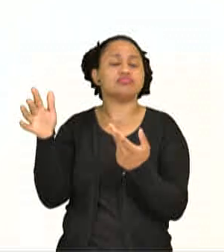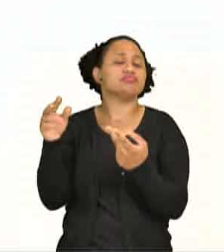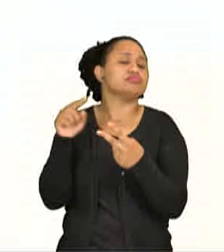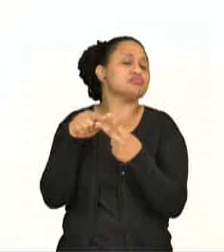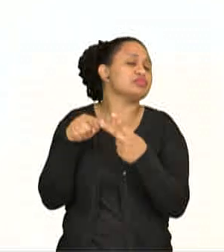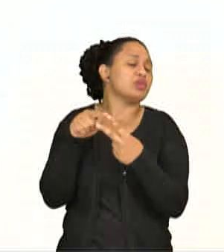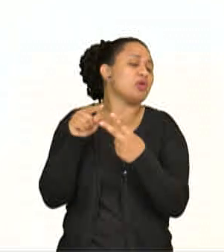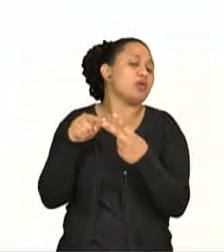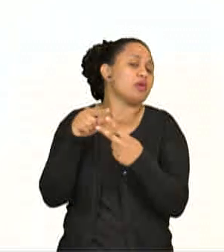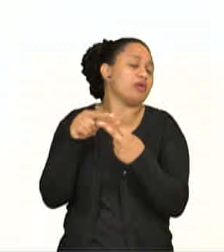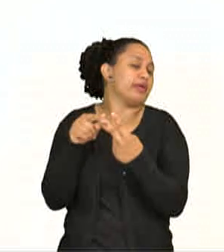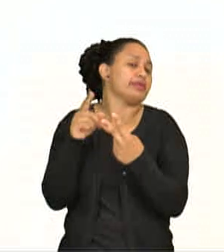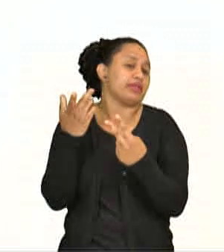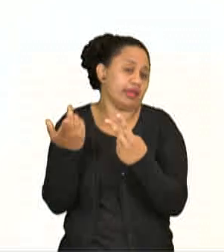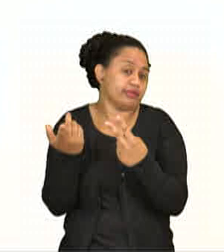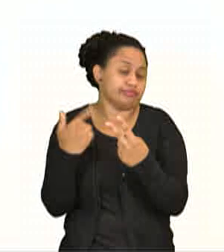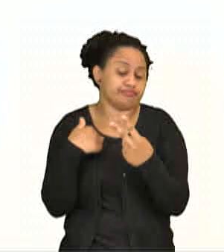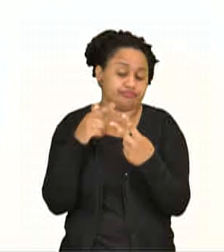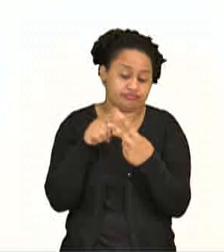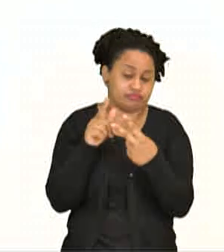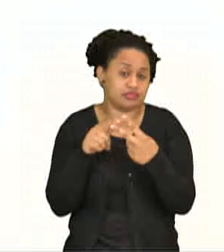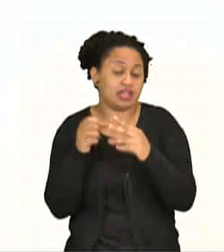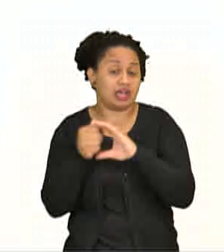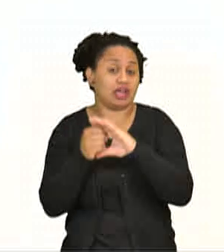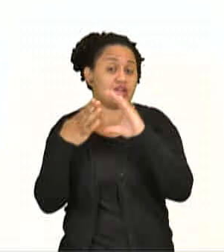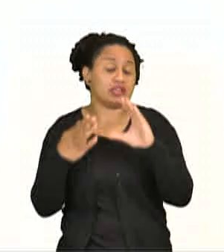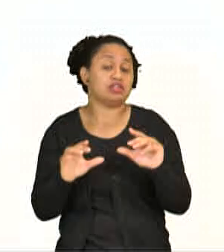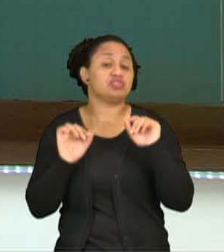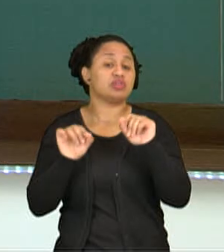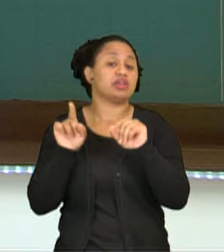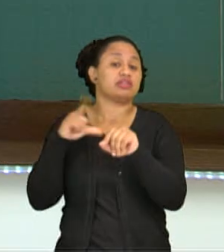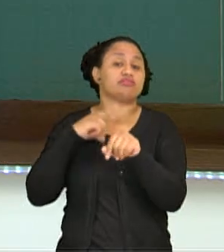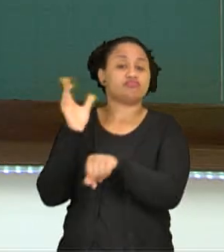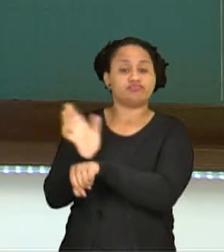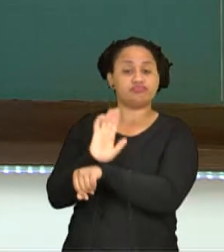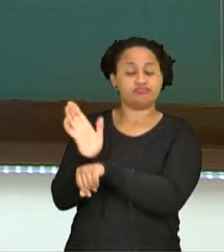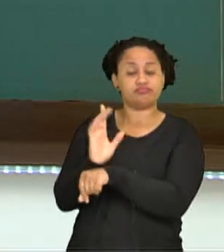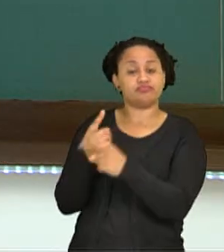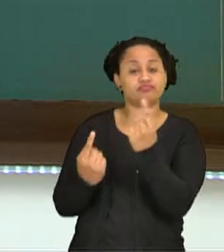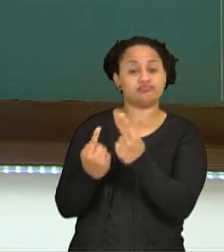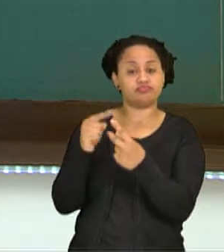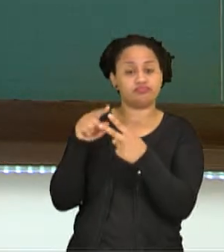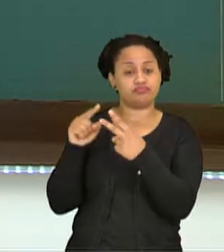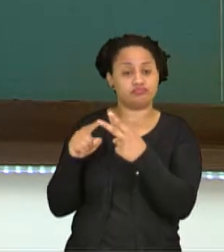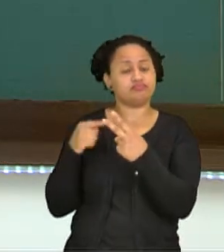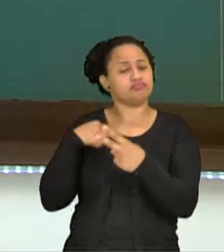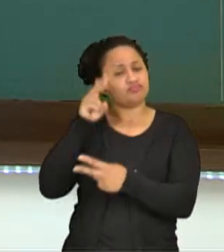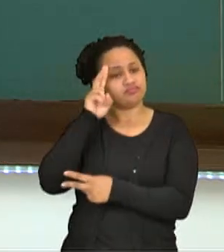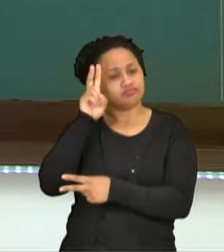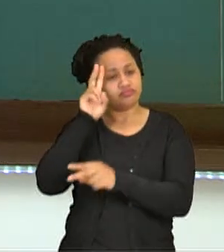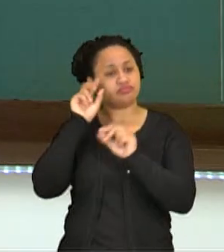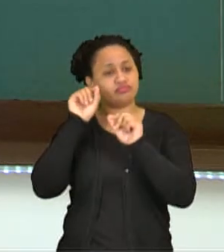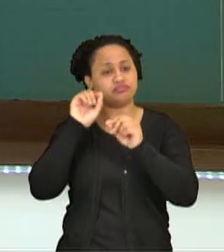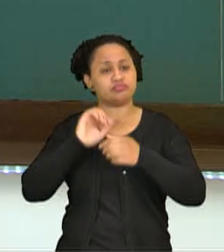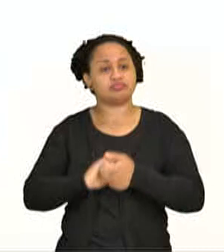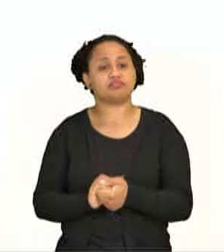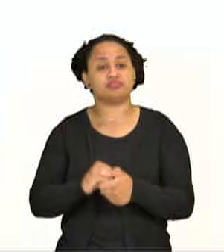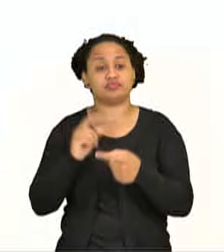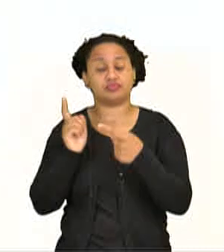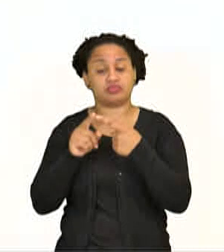que esse trecho, ele traz aqui um reboot ou traz um spin-off? Vamos relembrar? O reboot é